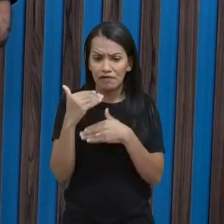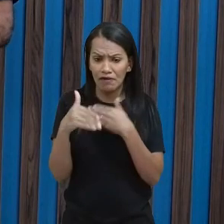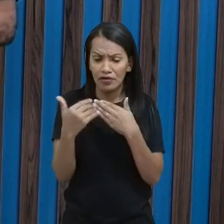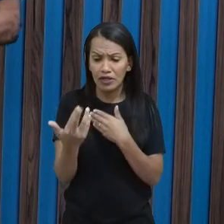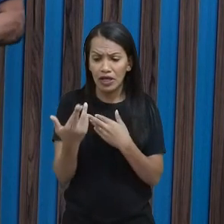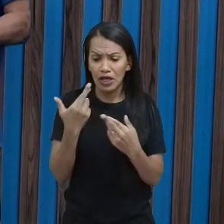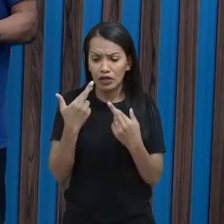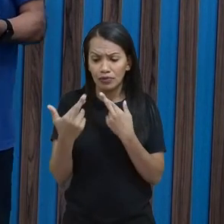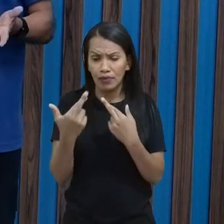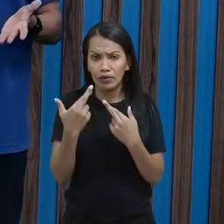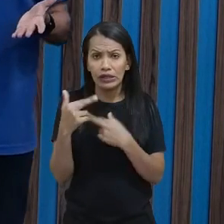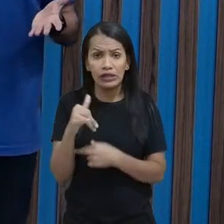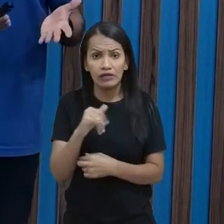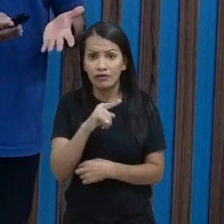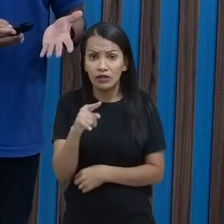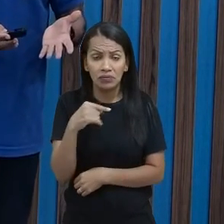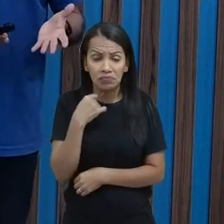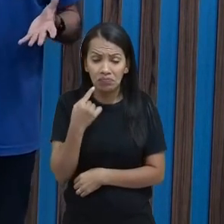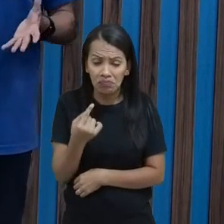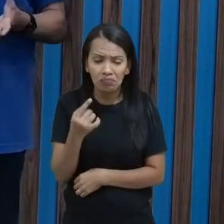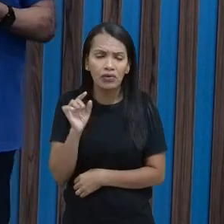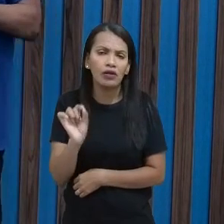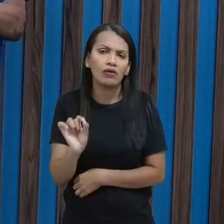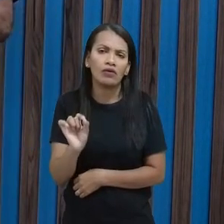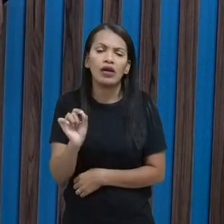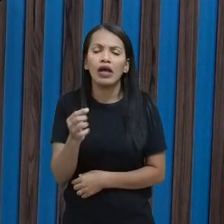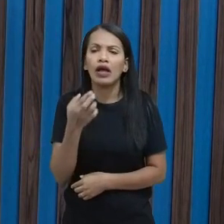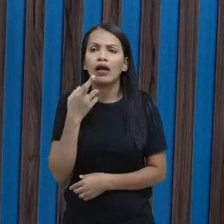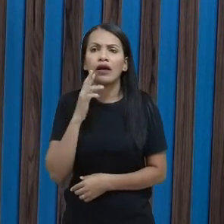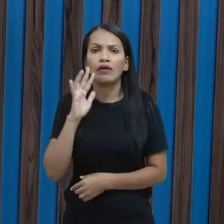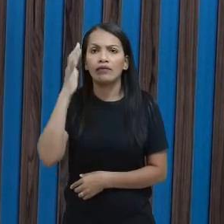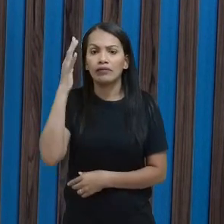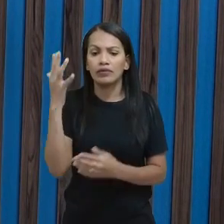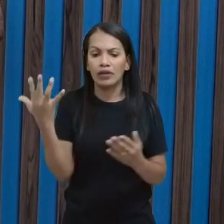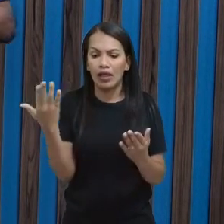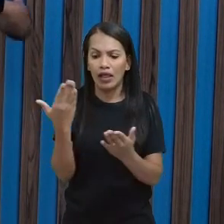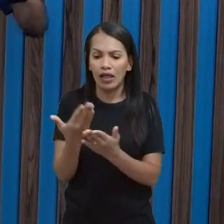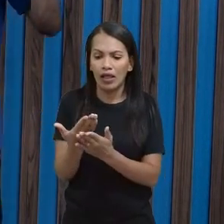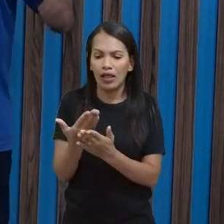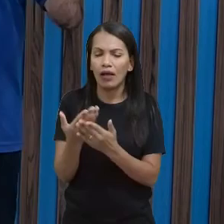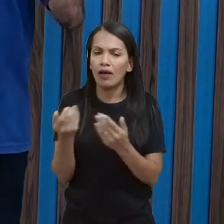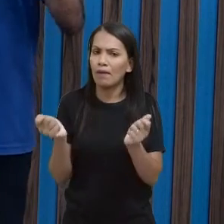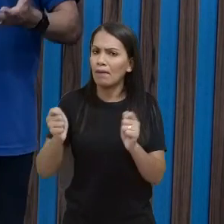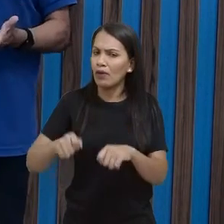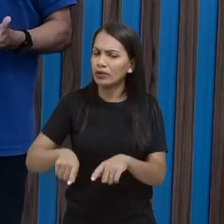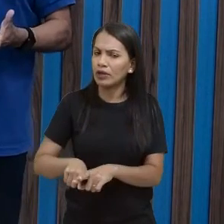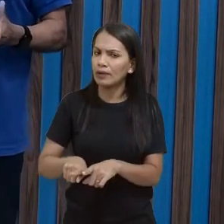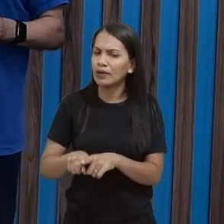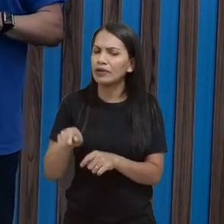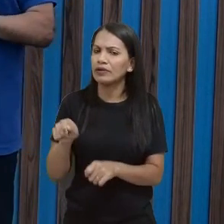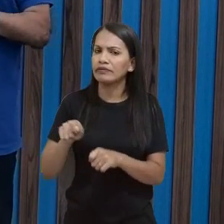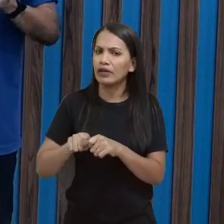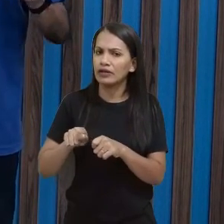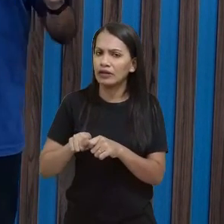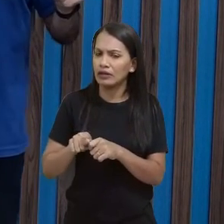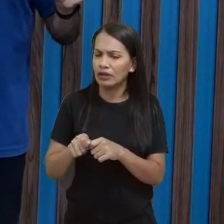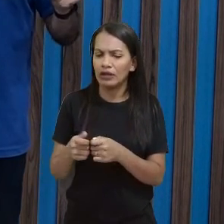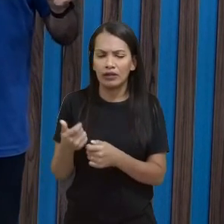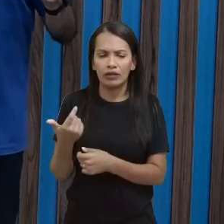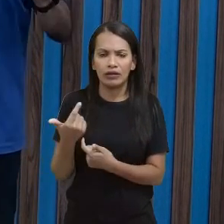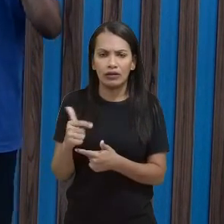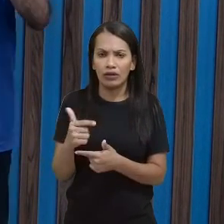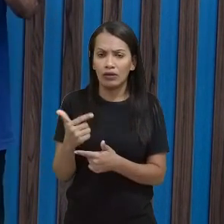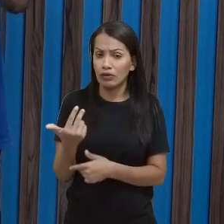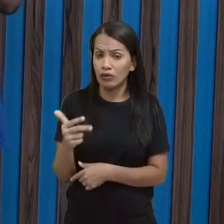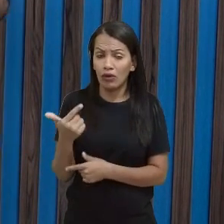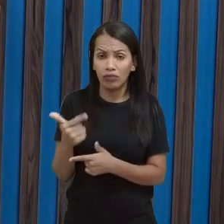questão. E se você não resolver ainda durante esta aula, você pode resolver essa questão sem problema algum